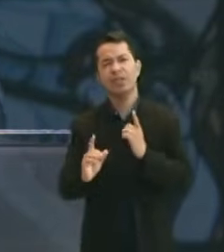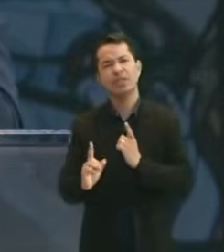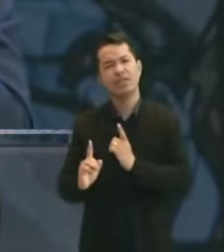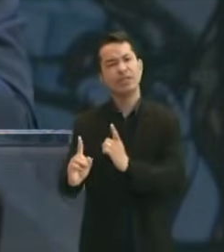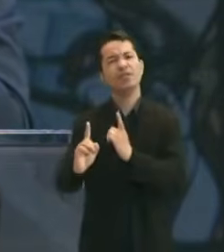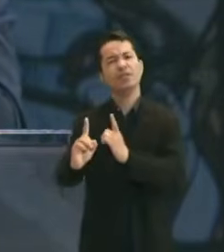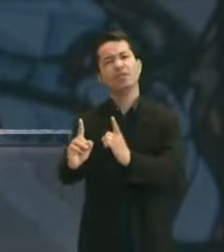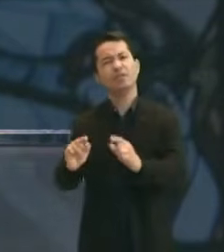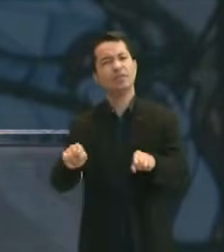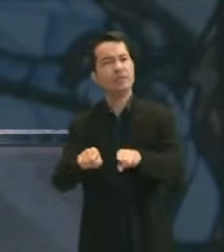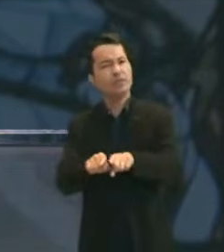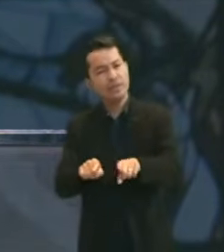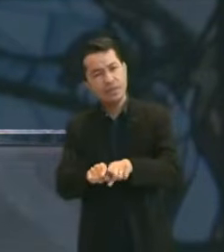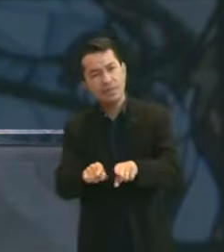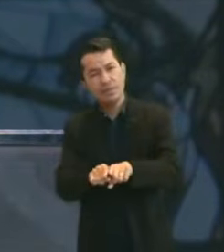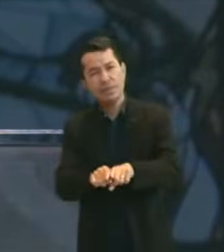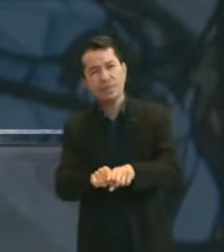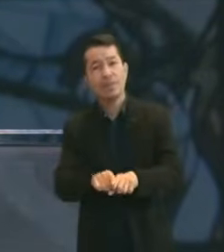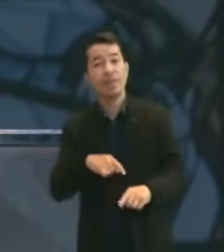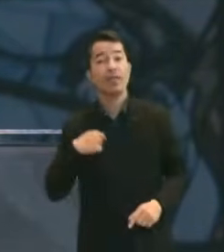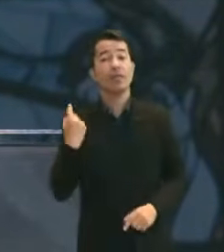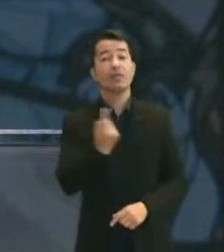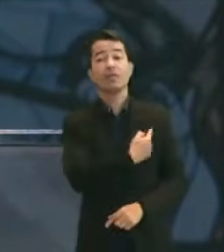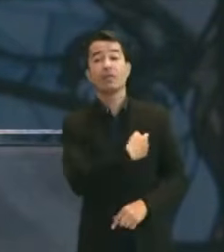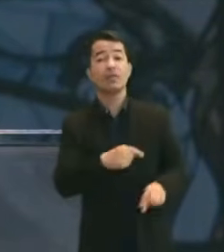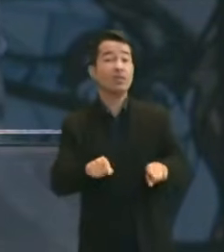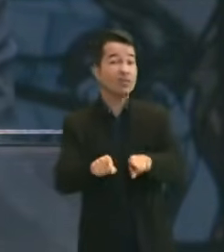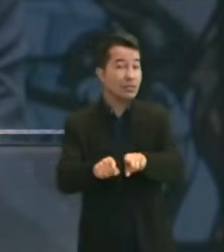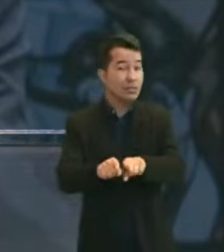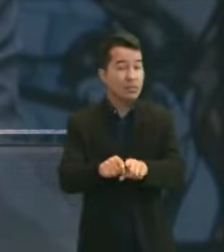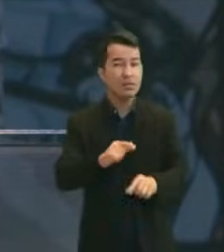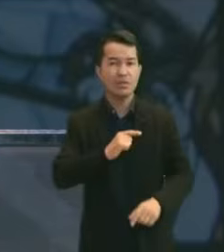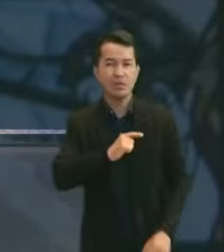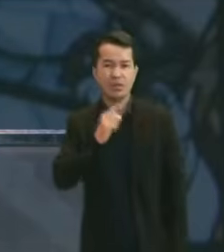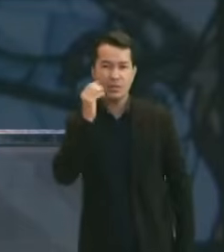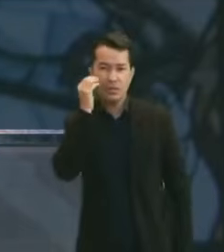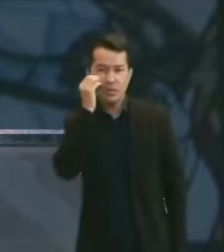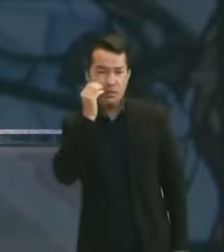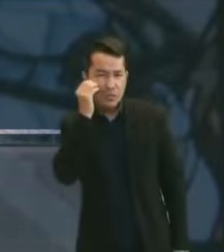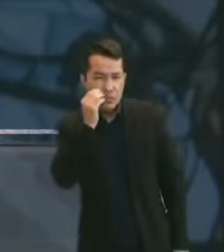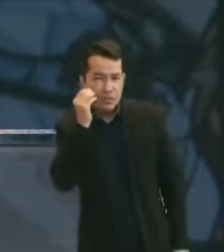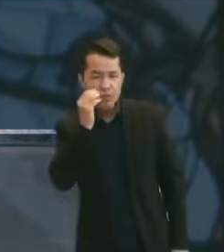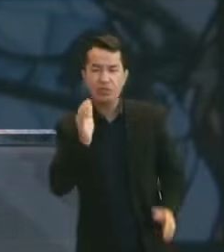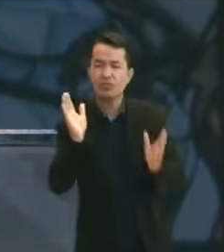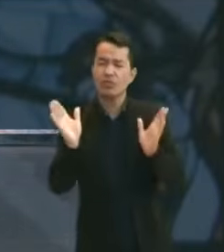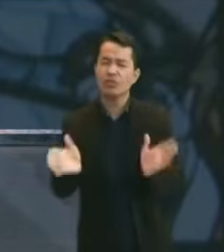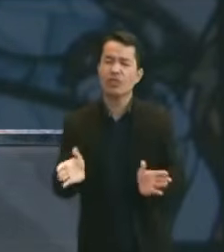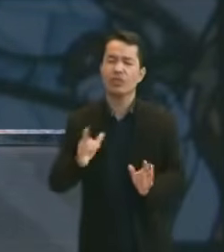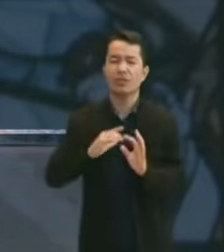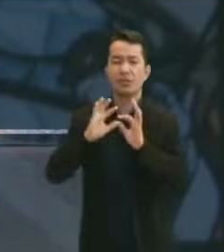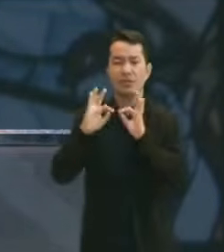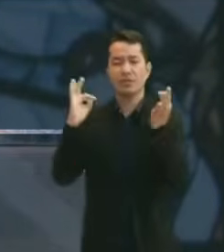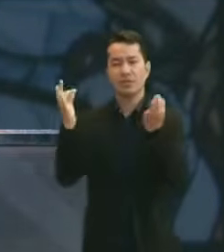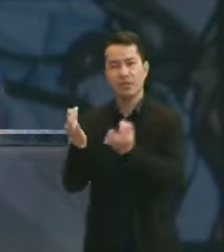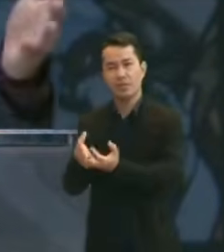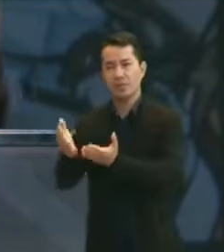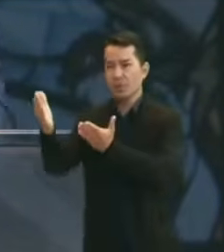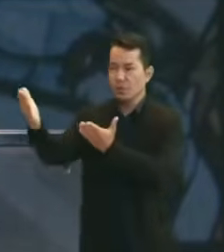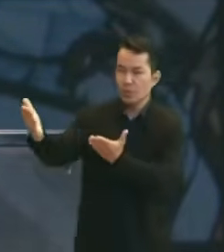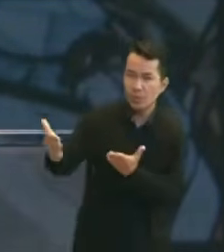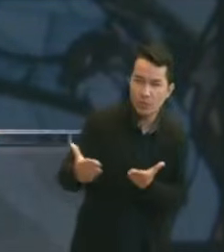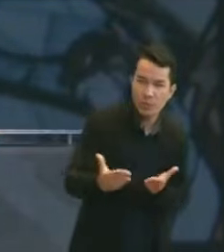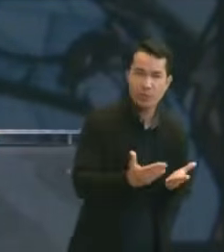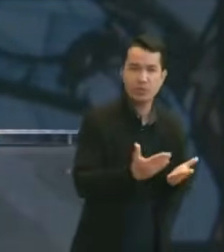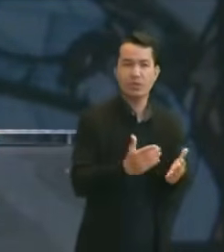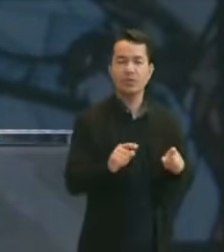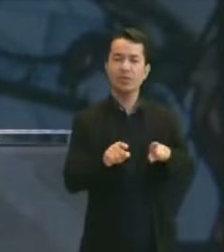1 a 1. Tem uma experiência que me marca. É uma família que está na minha cela, foi acolhida na nossa igreja nesse ano que